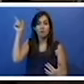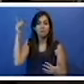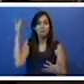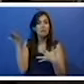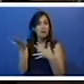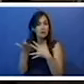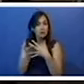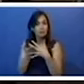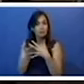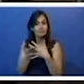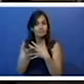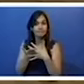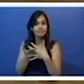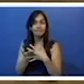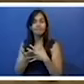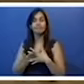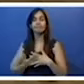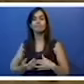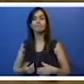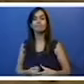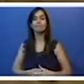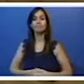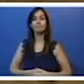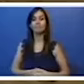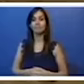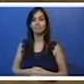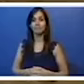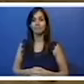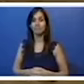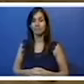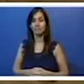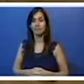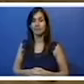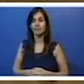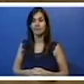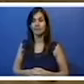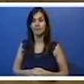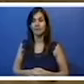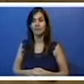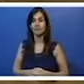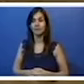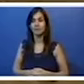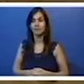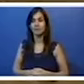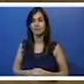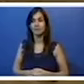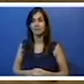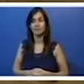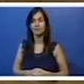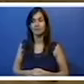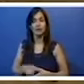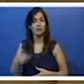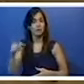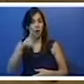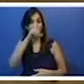metade da laranja ó olha lá no meio das duas ó tá vendo olha que legal então amarela